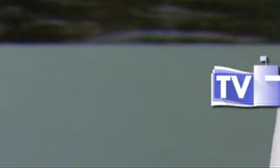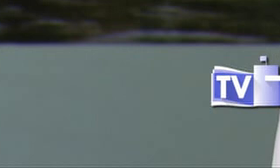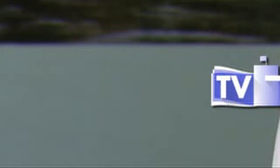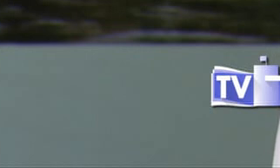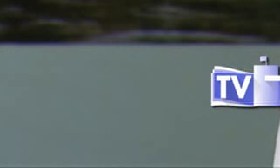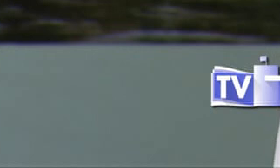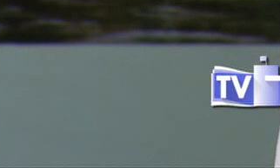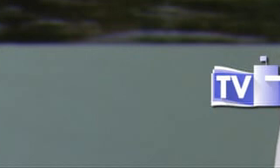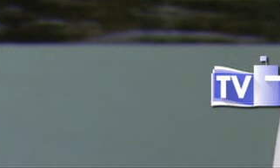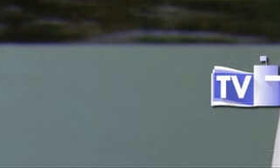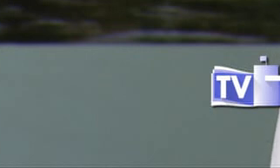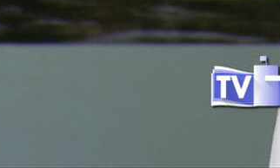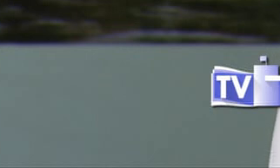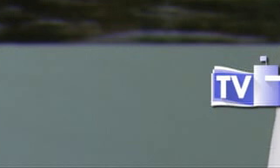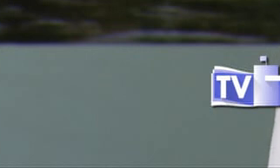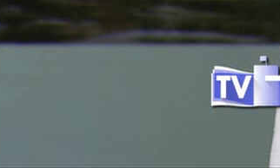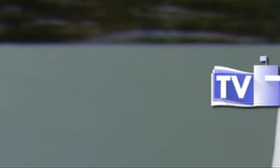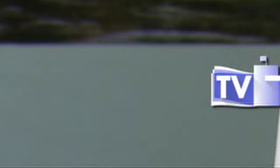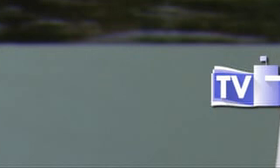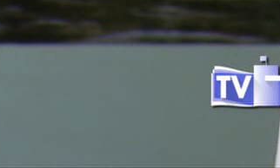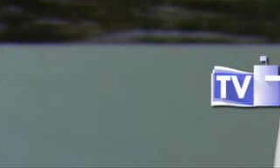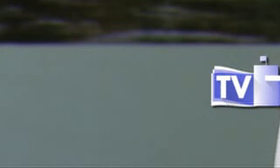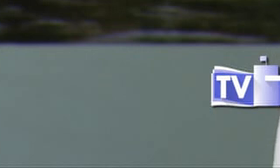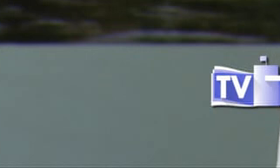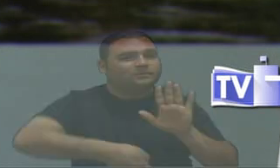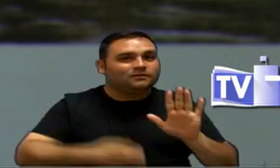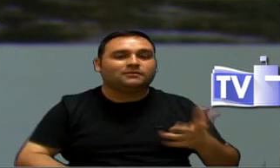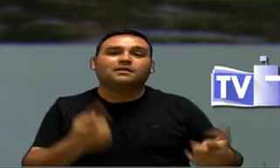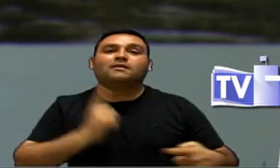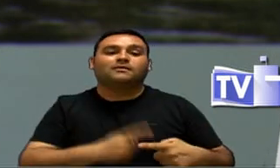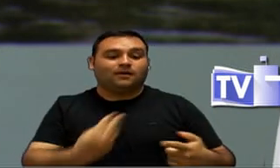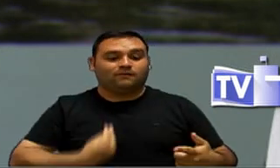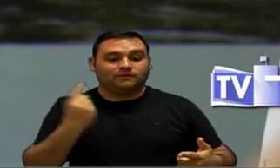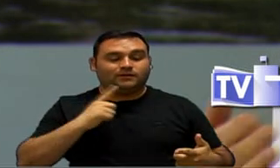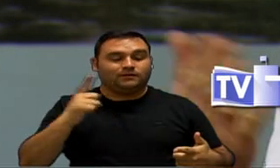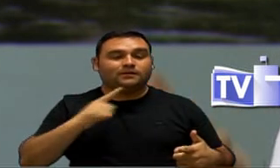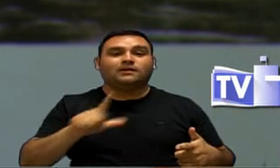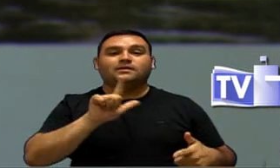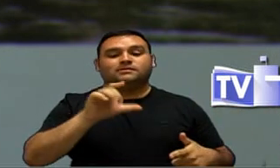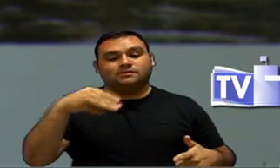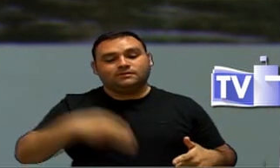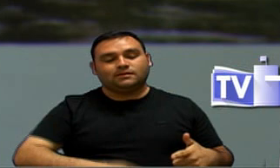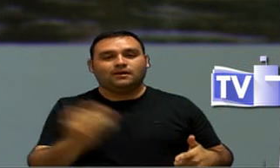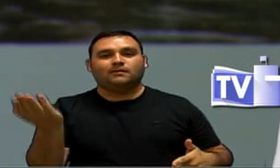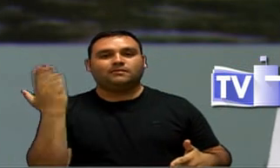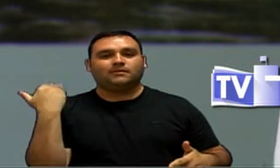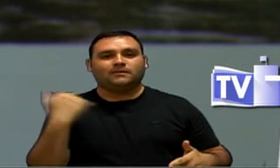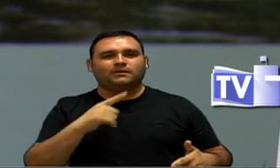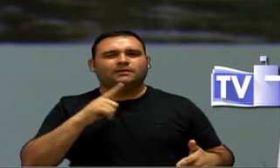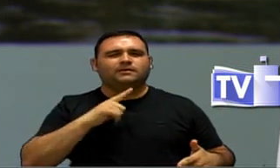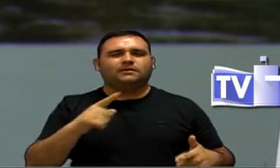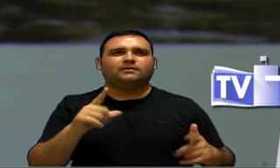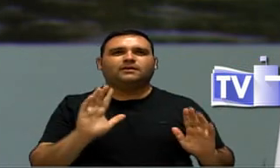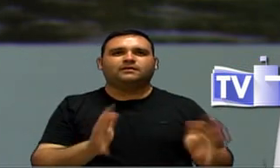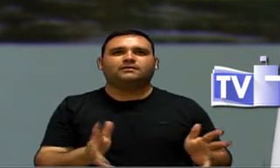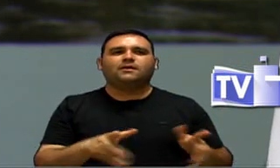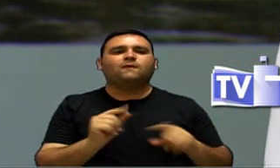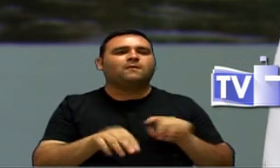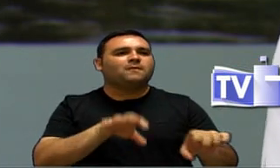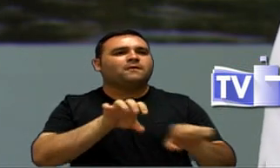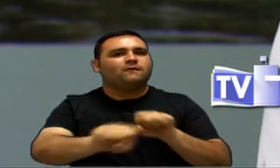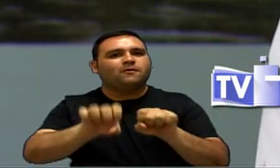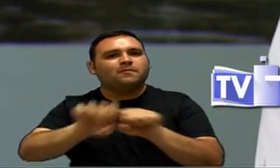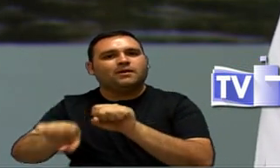pública efetiva. A gente não, aqui está presente a Guarda Municipal, nós fazíamos anteriormente,